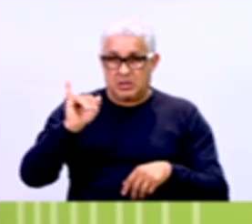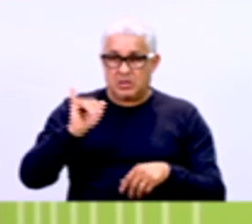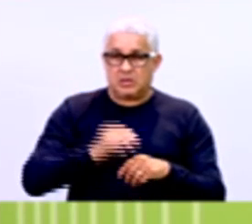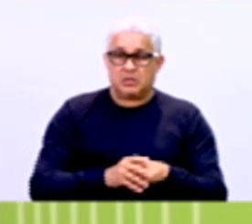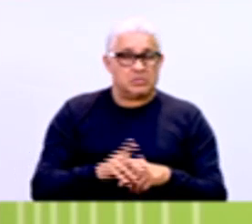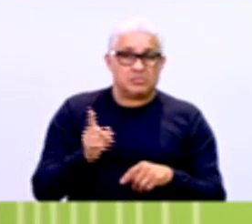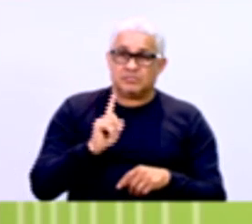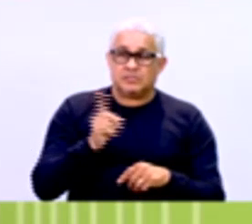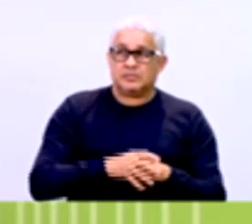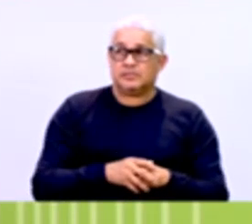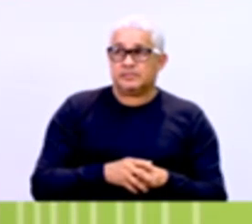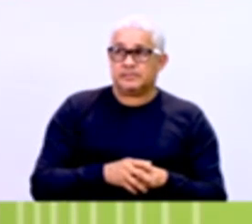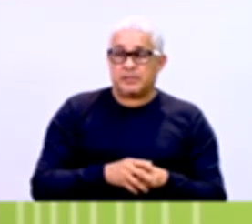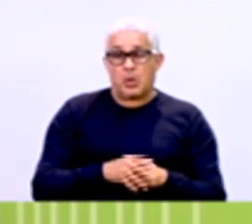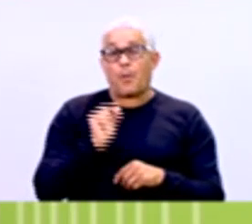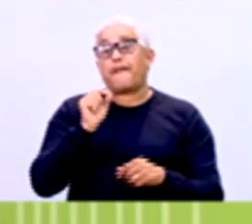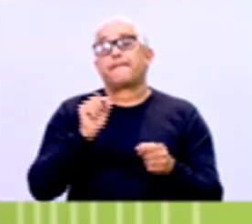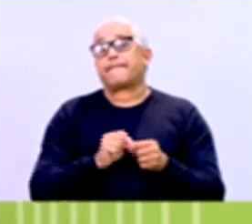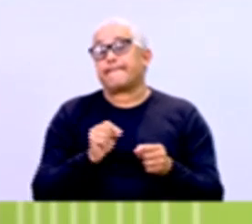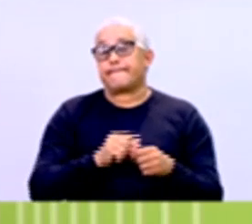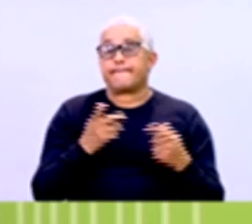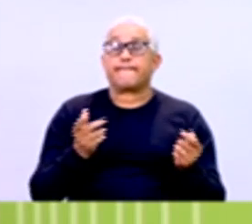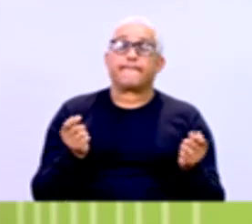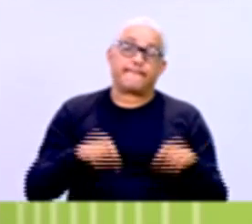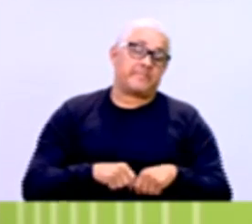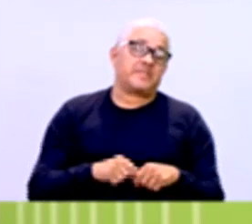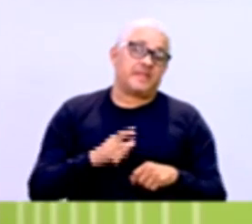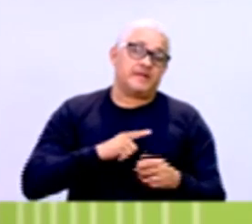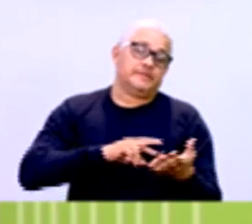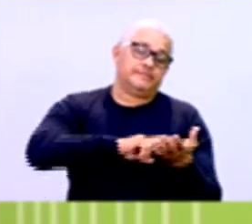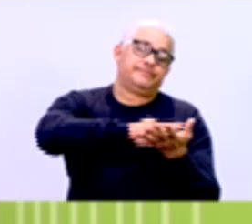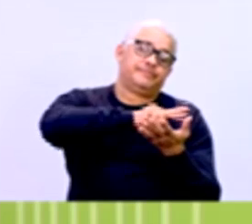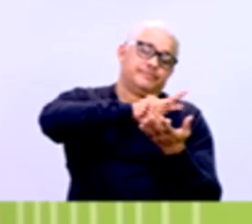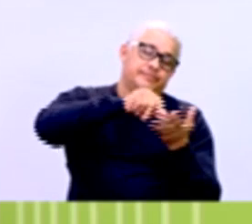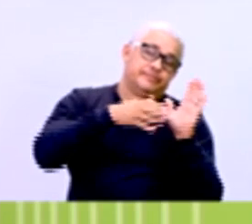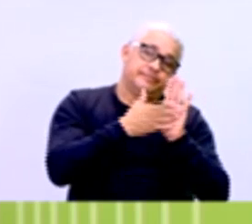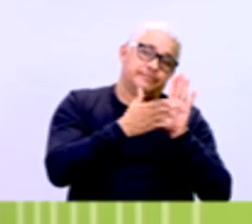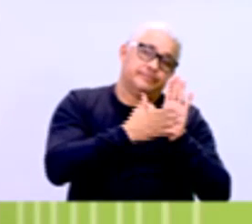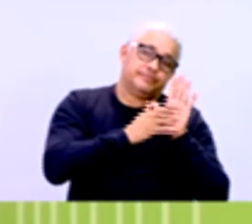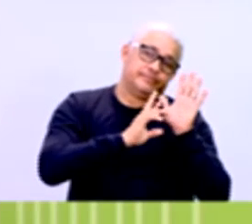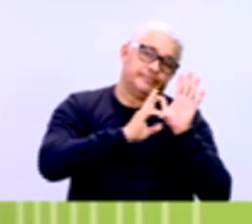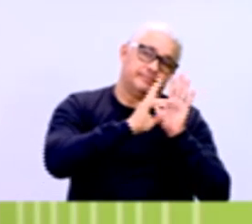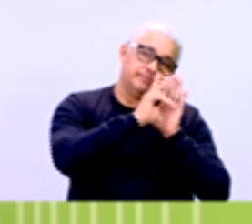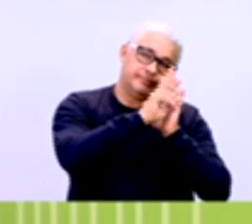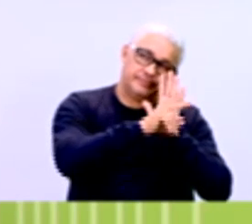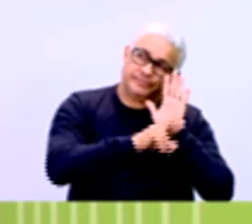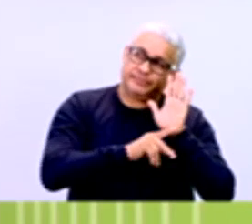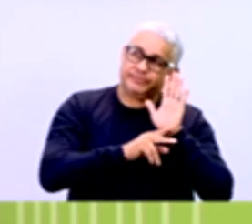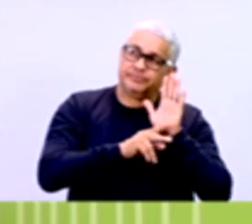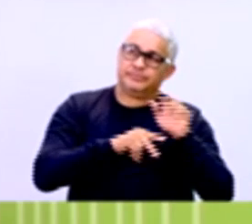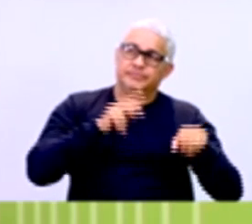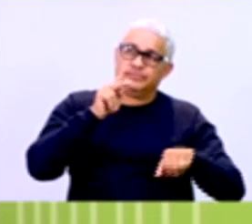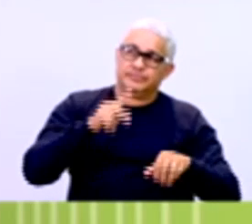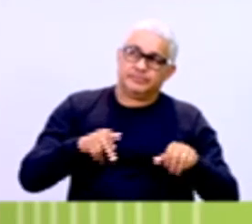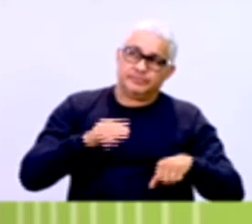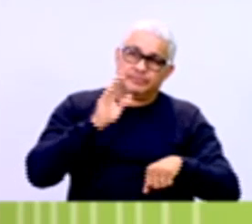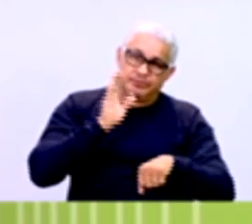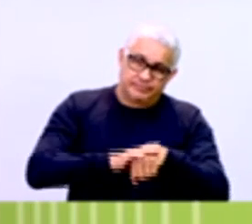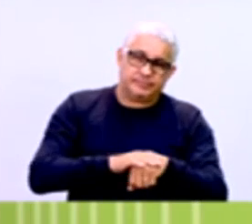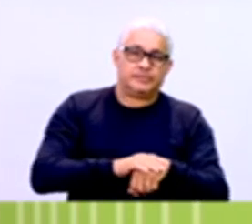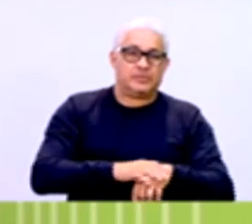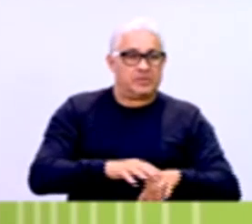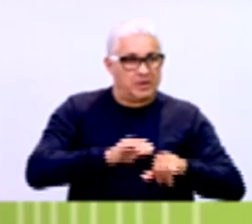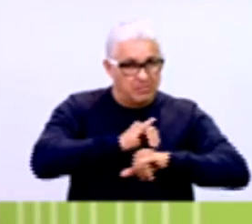da informação, ele faz com que haja uma série de propostas, né, de ações que vão se propagar,